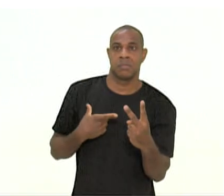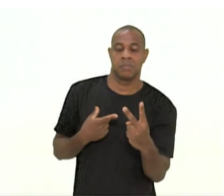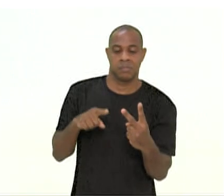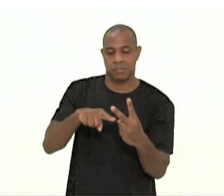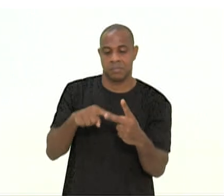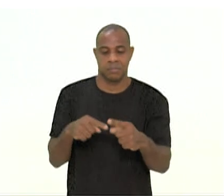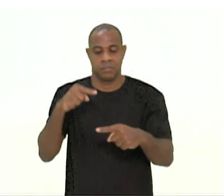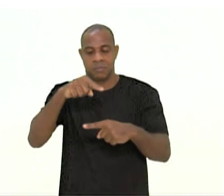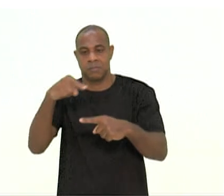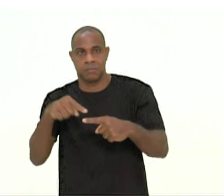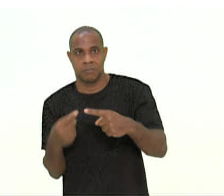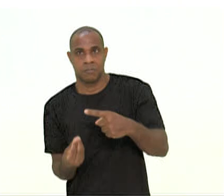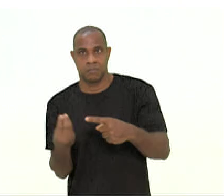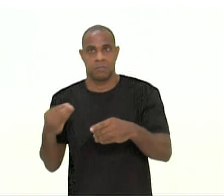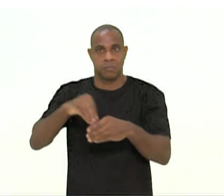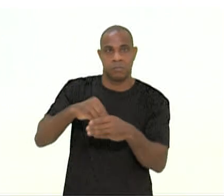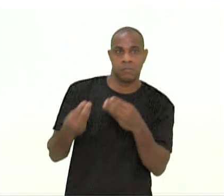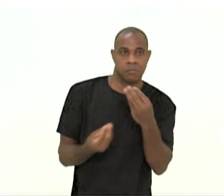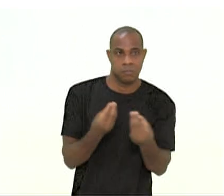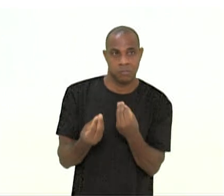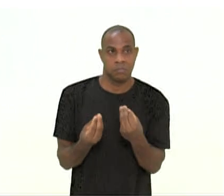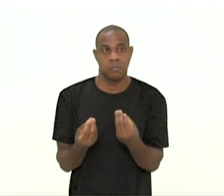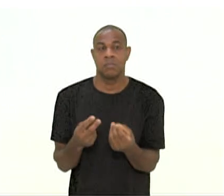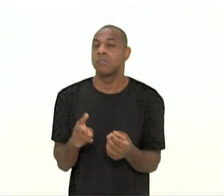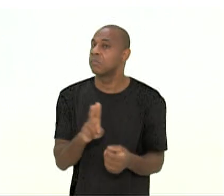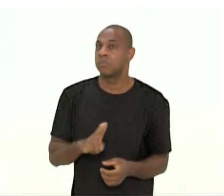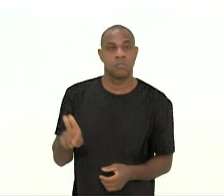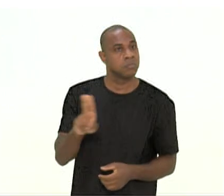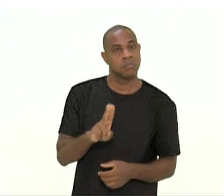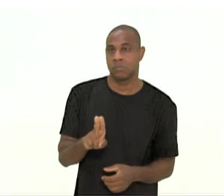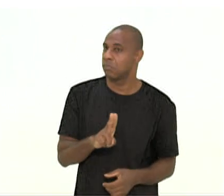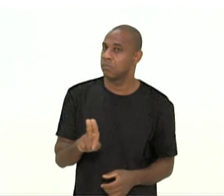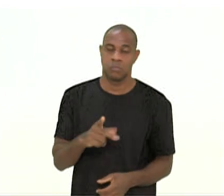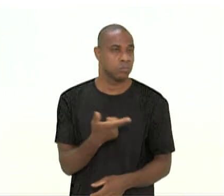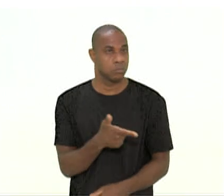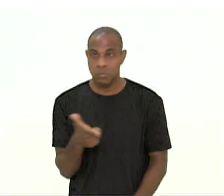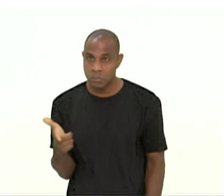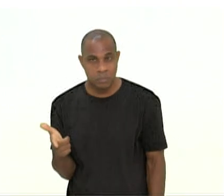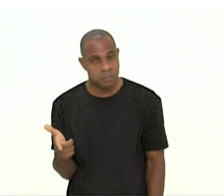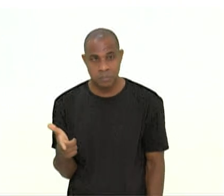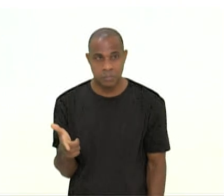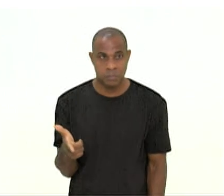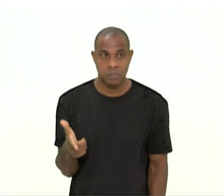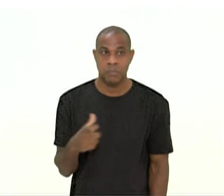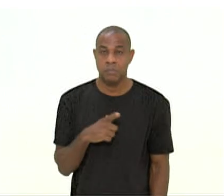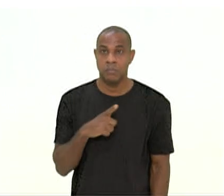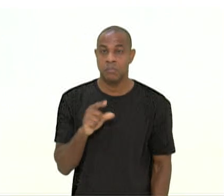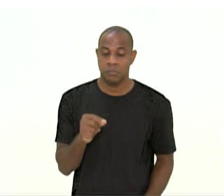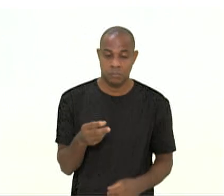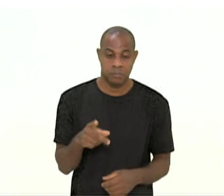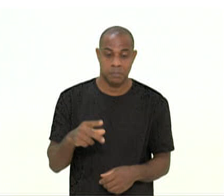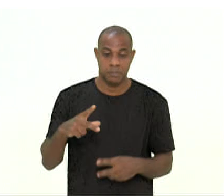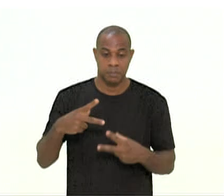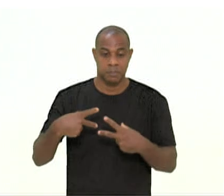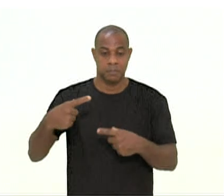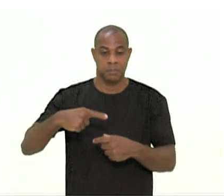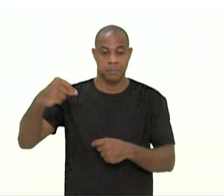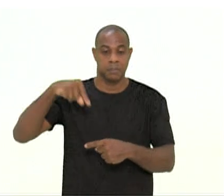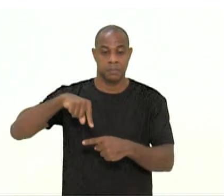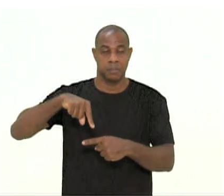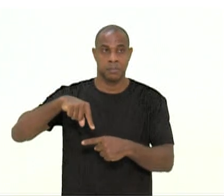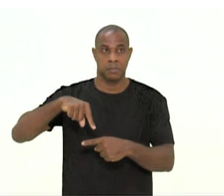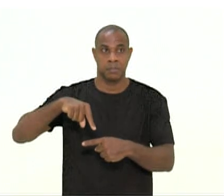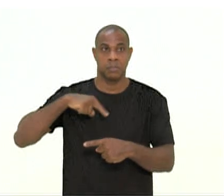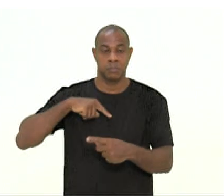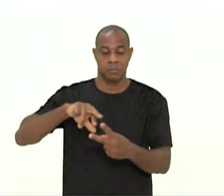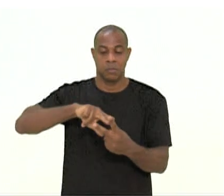denominador, tá? Nós não vamos usar essas expressões, tá? Nós vamos privilegiar expressões em que a variável